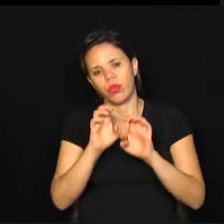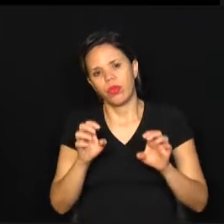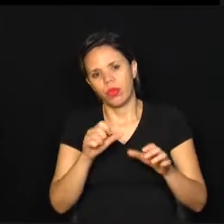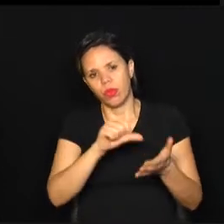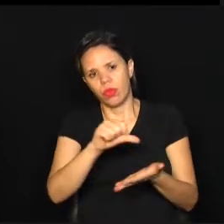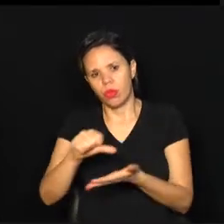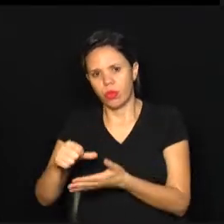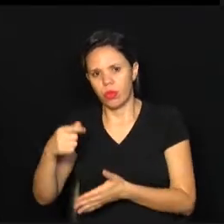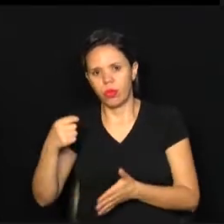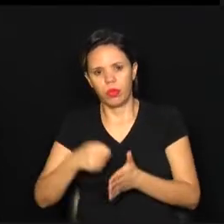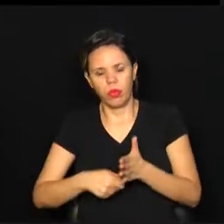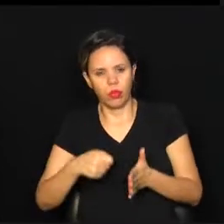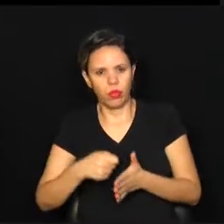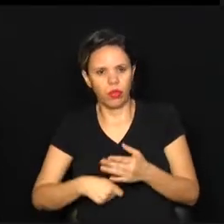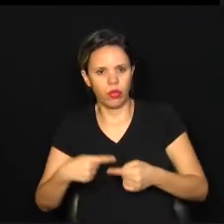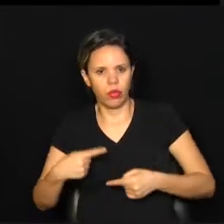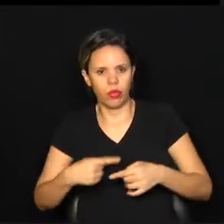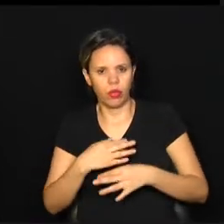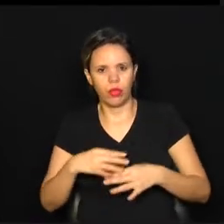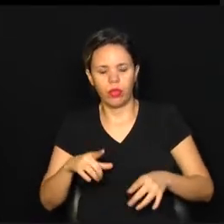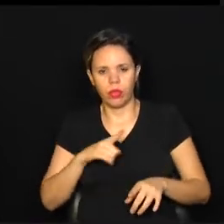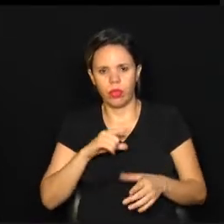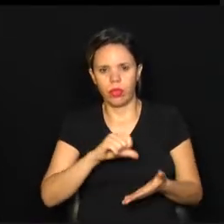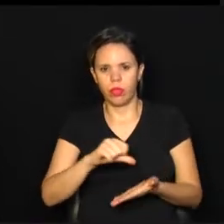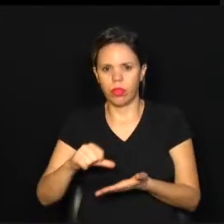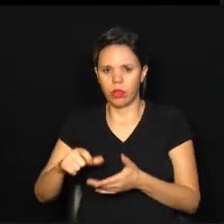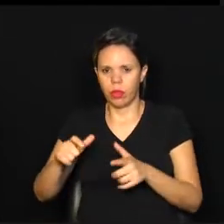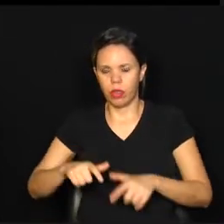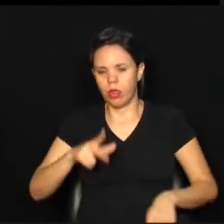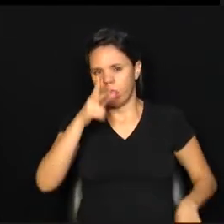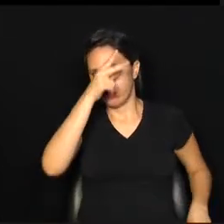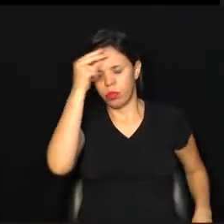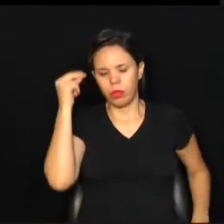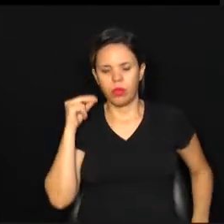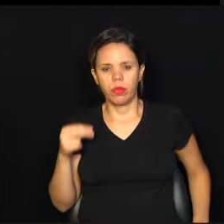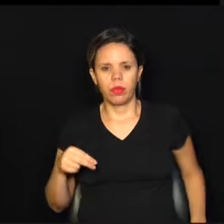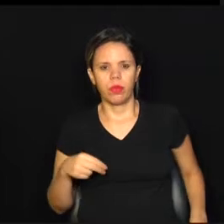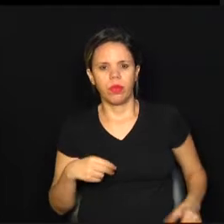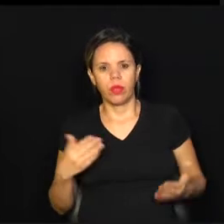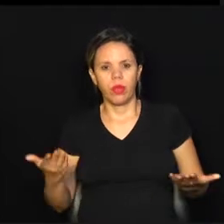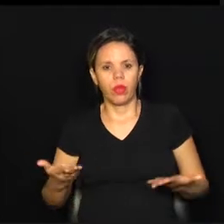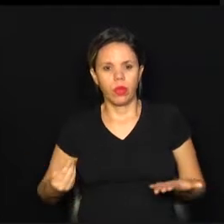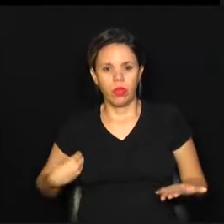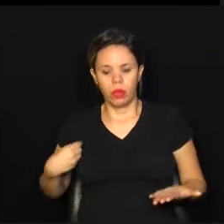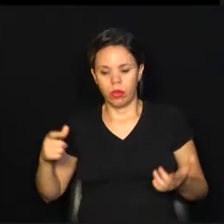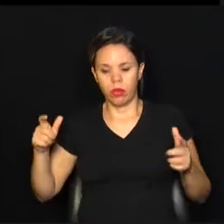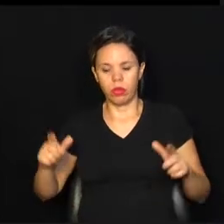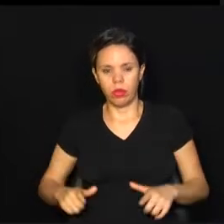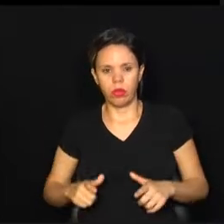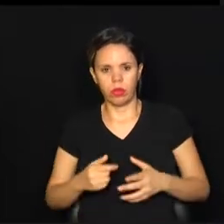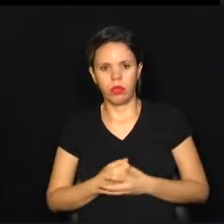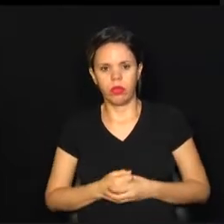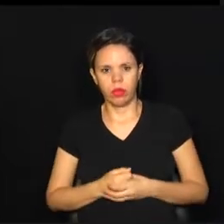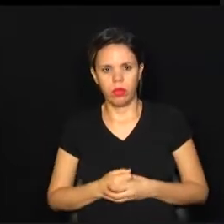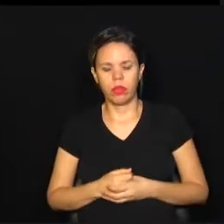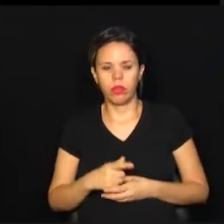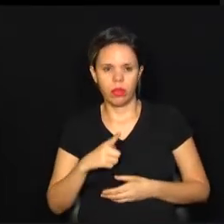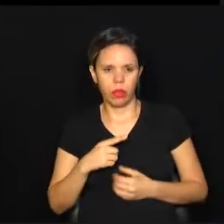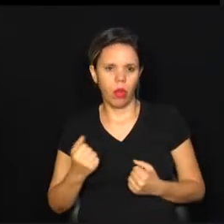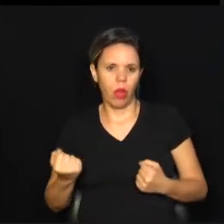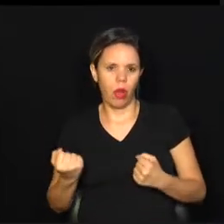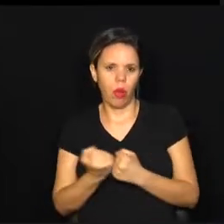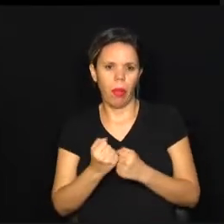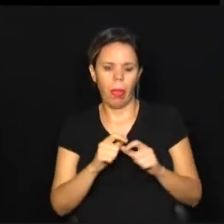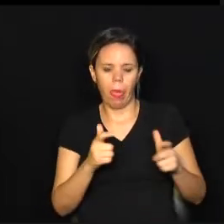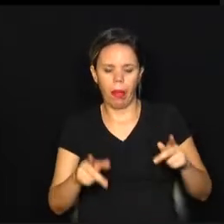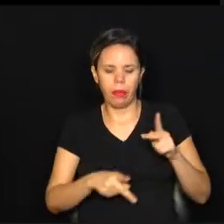políticas urbanas. A gente tem a questão dos espaços públicos, né? Então, estamos hoje resguardados, né, a maioria da